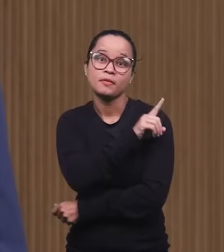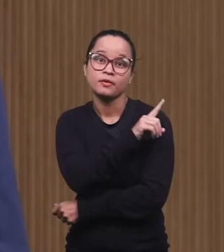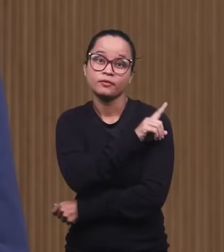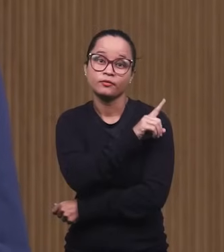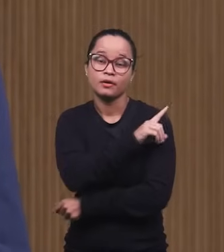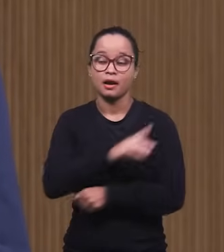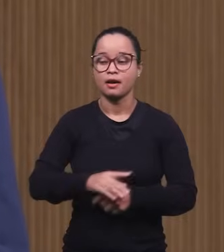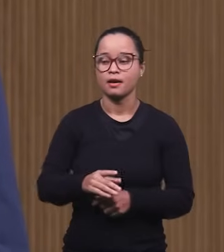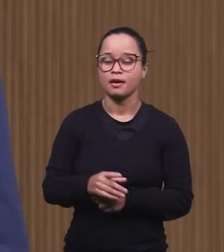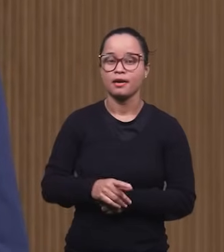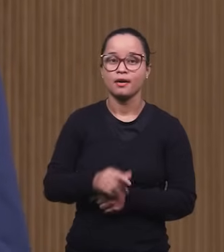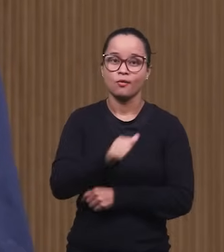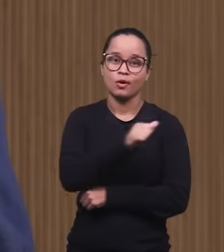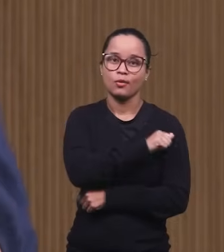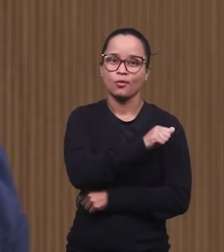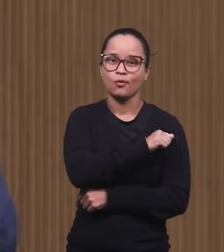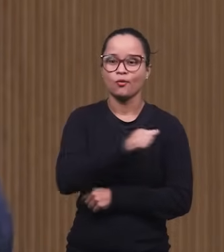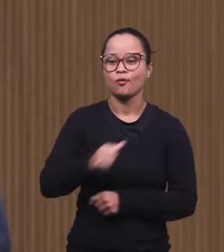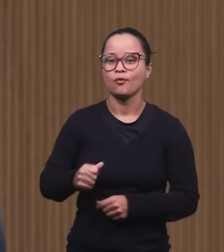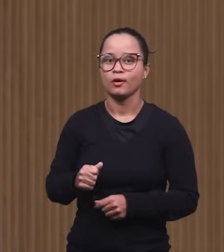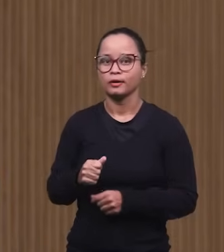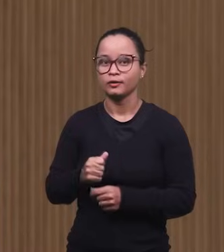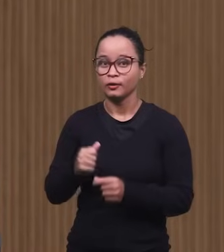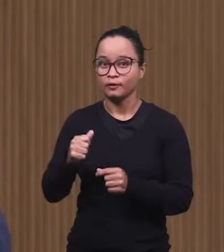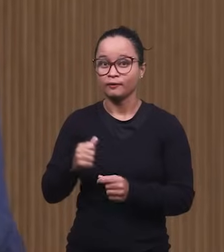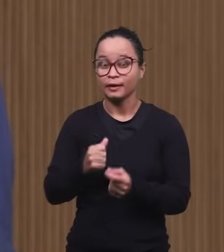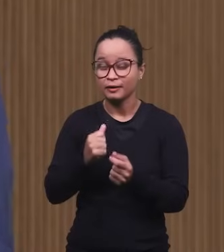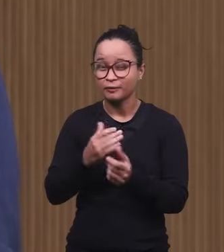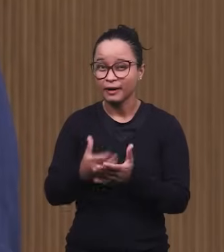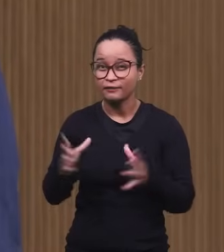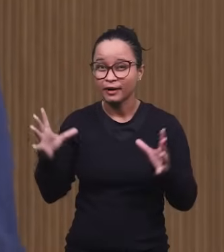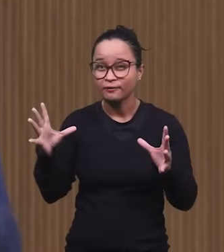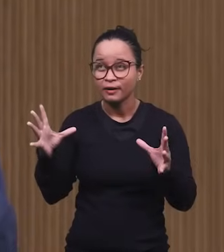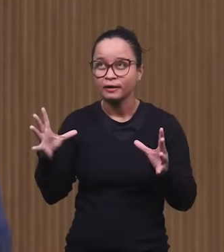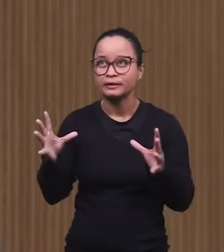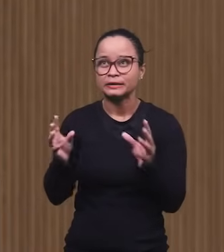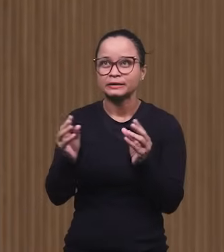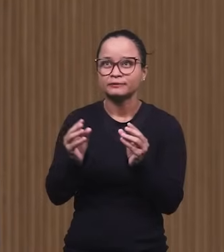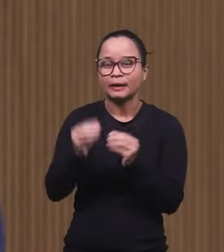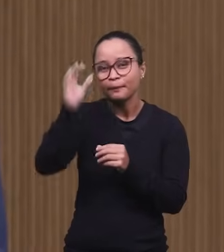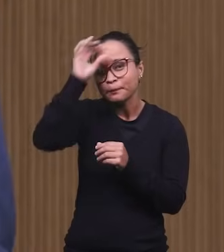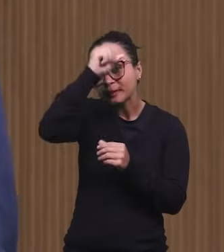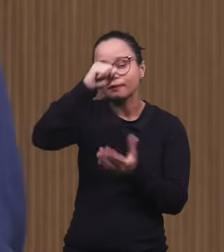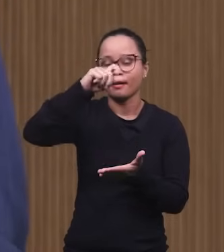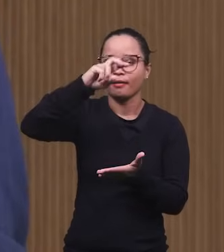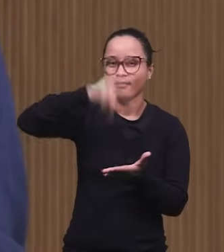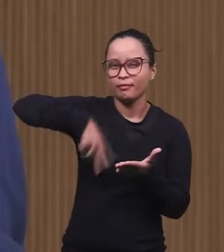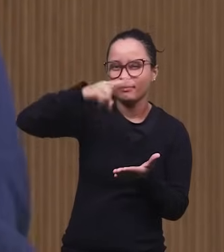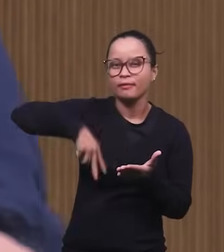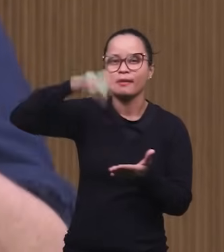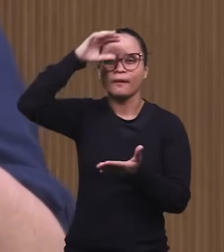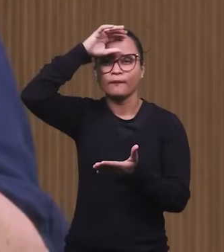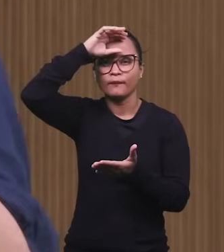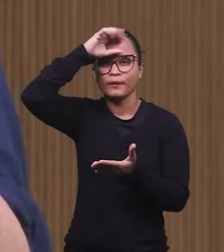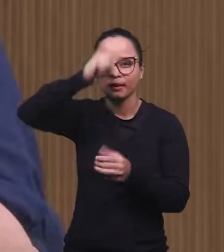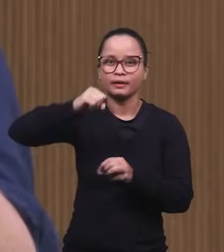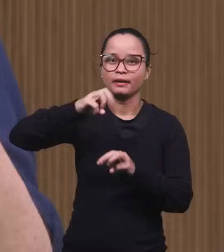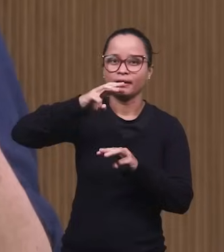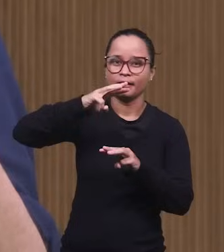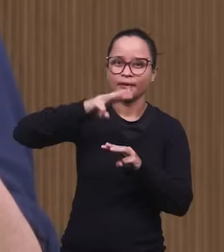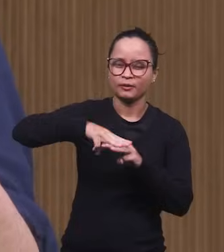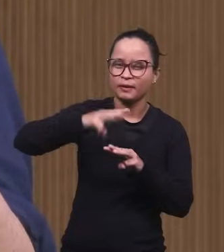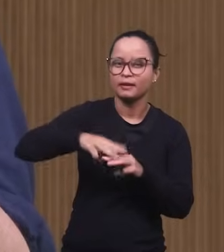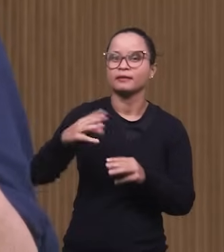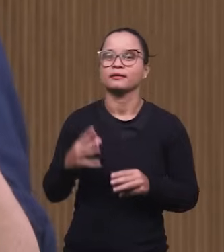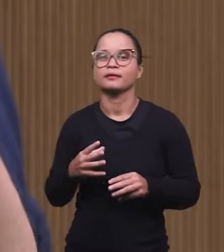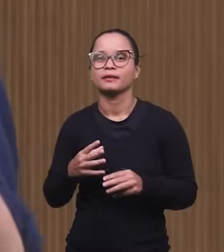aninho é aquele ano que o aluno vai completar a alfabetização, vai concretizar a alfabetização. E é um grande